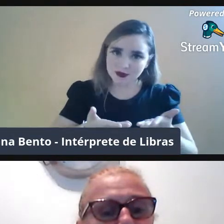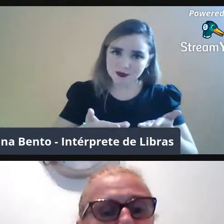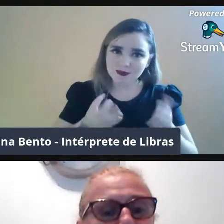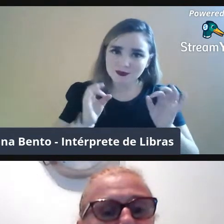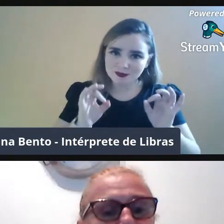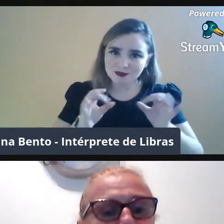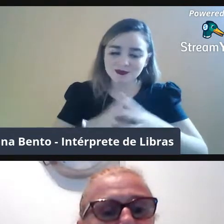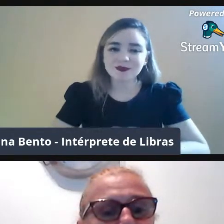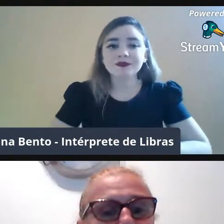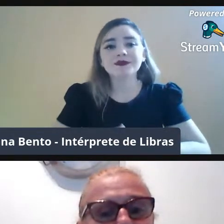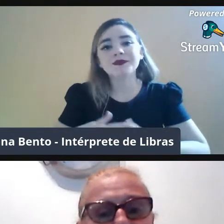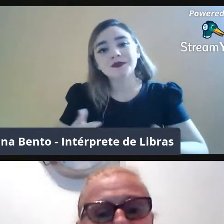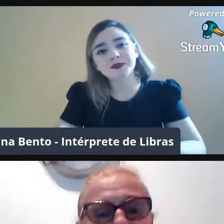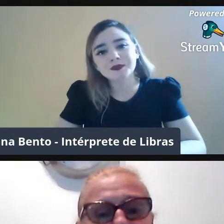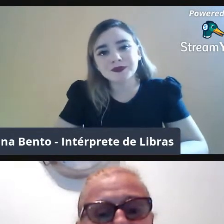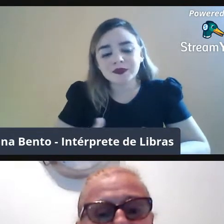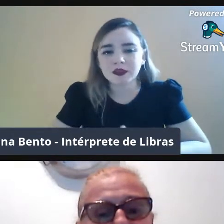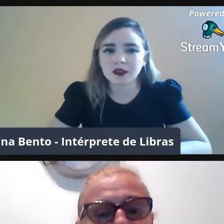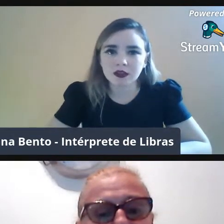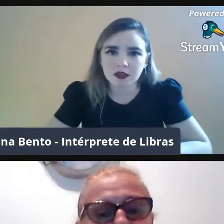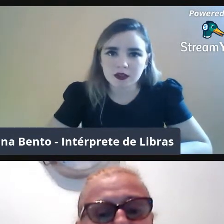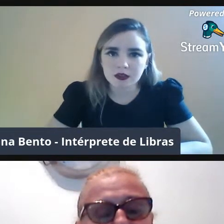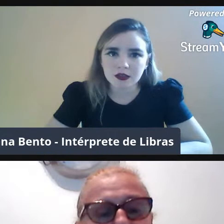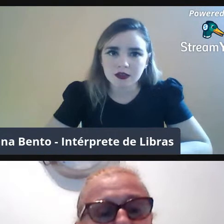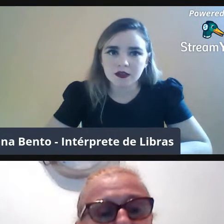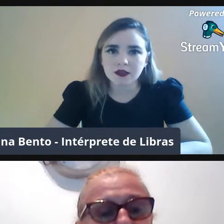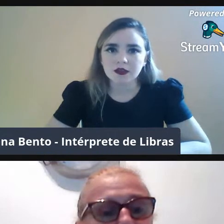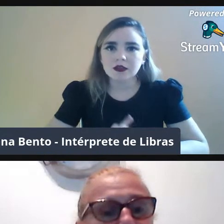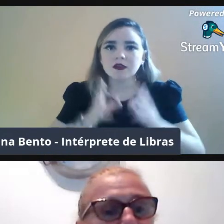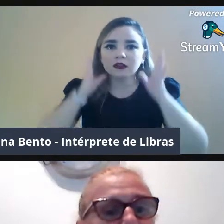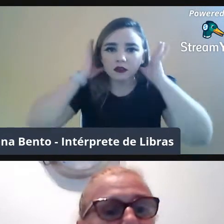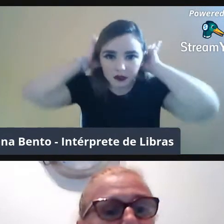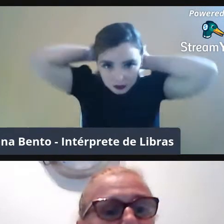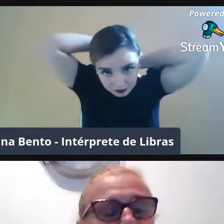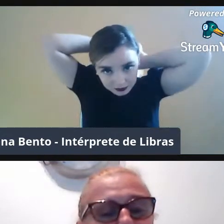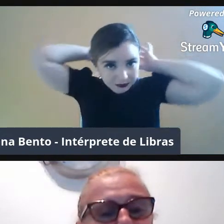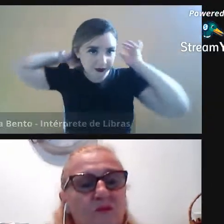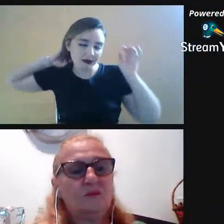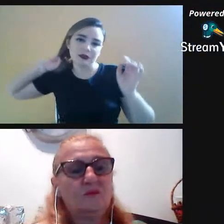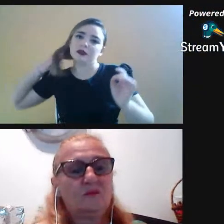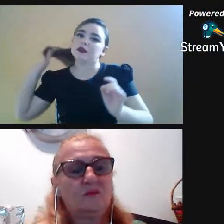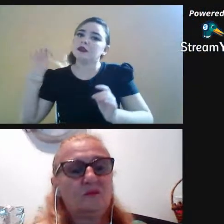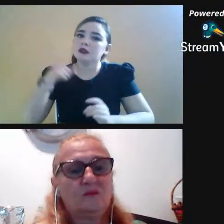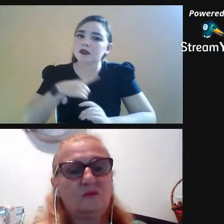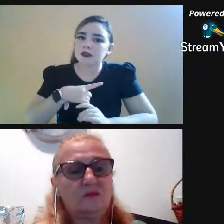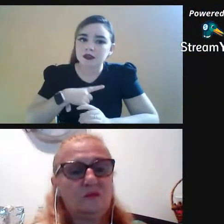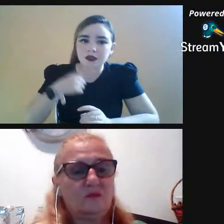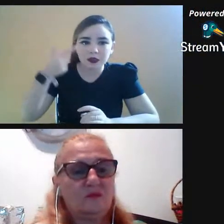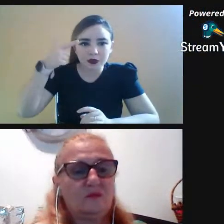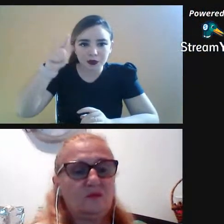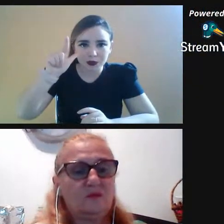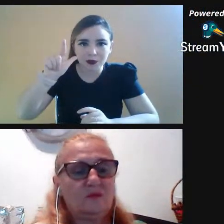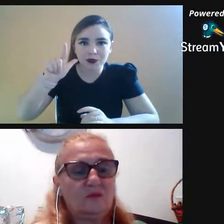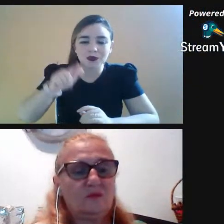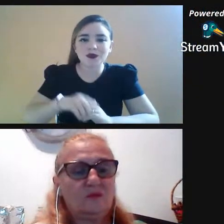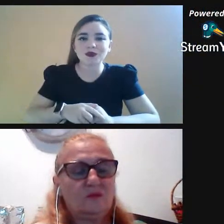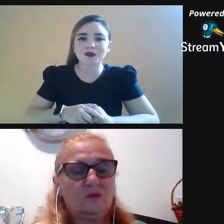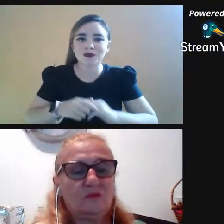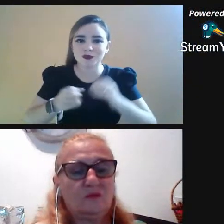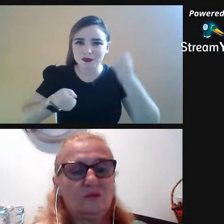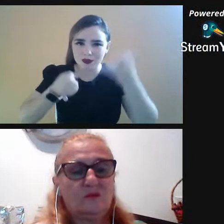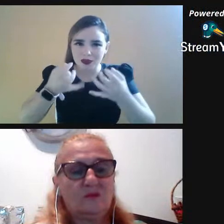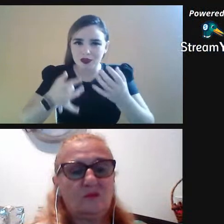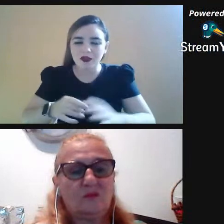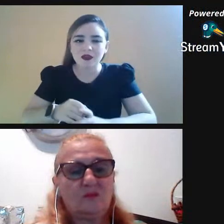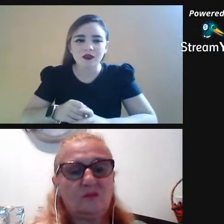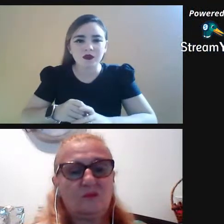Bom, a gente tem outras coisas aqui, né? Outras